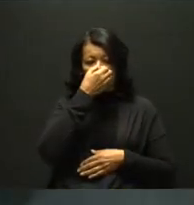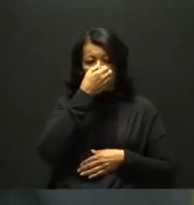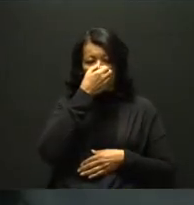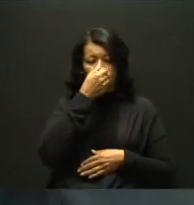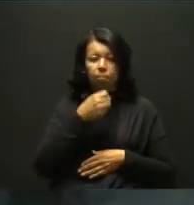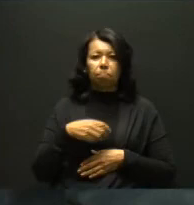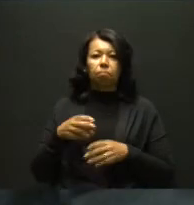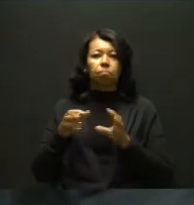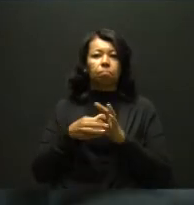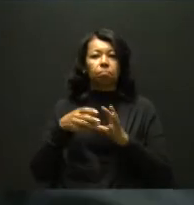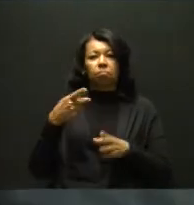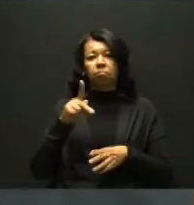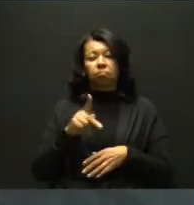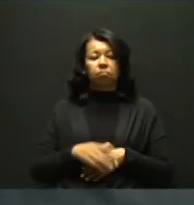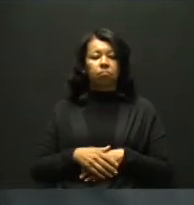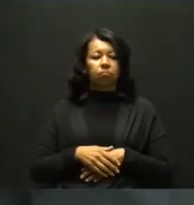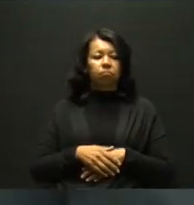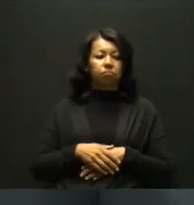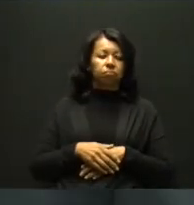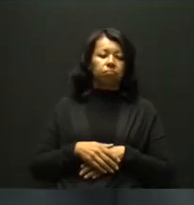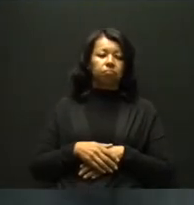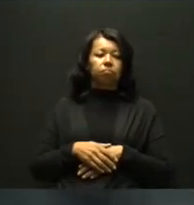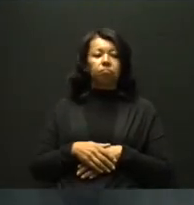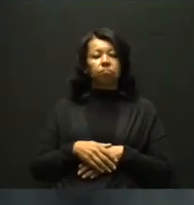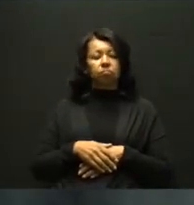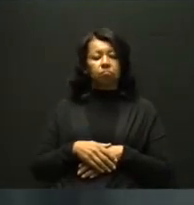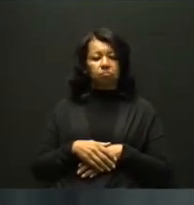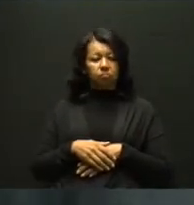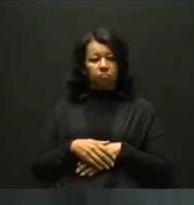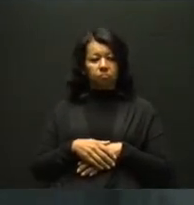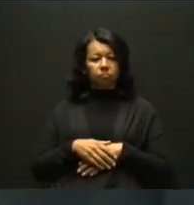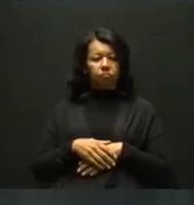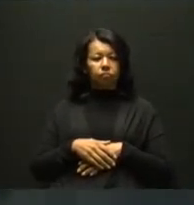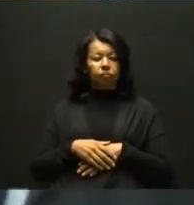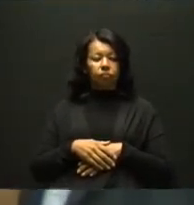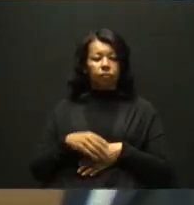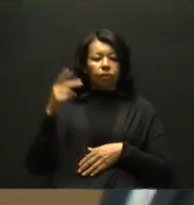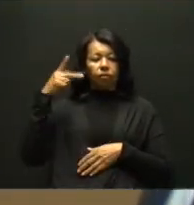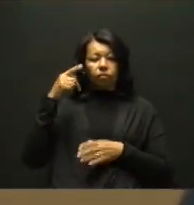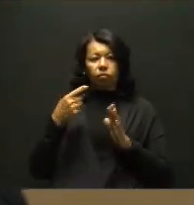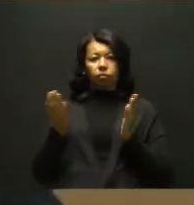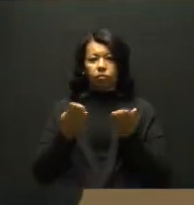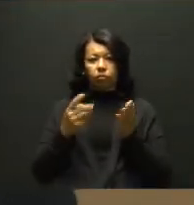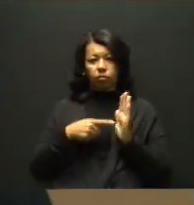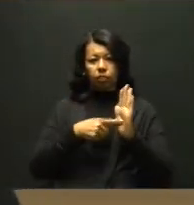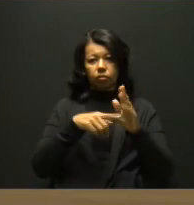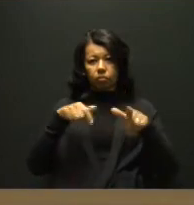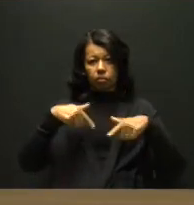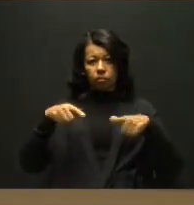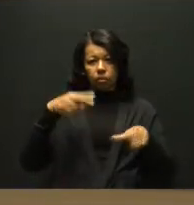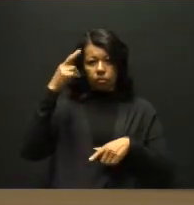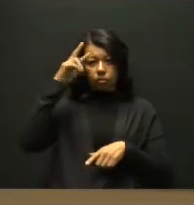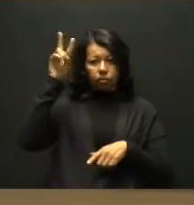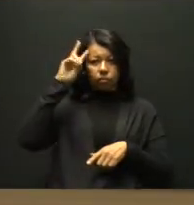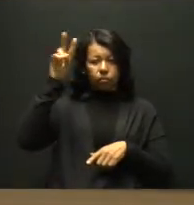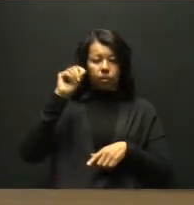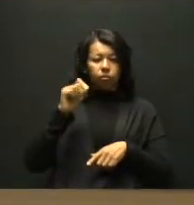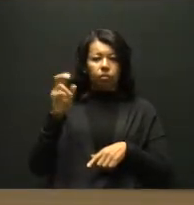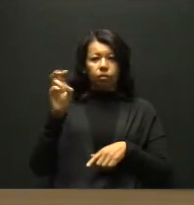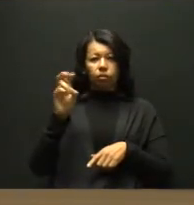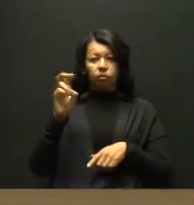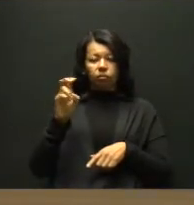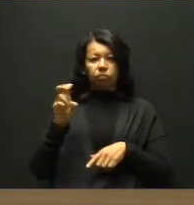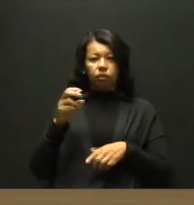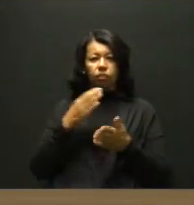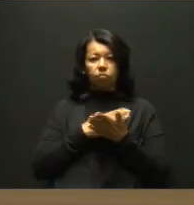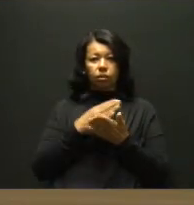à disposição pra vocês o vereador daquela que hoje apresentou os seus trabalhos lembrando que na quinta feira a